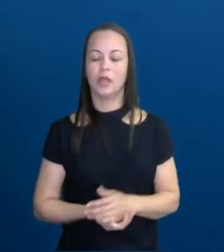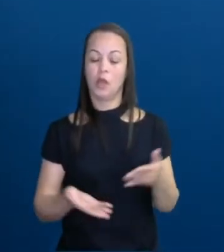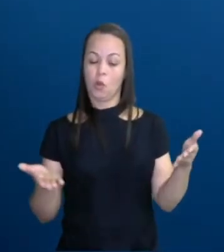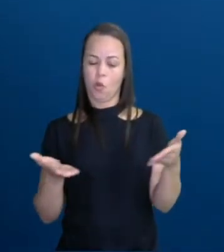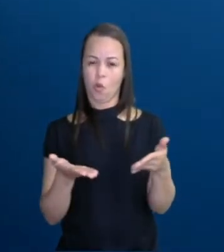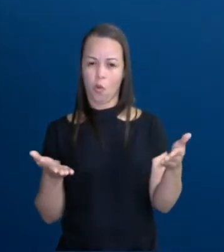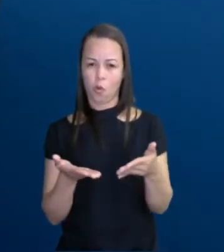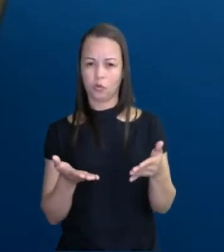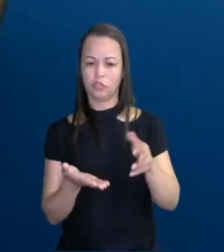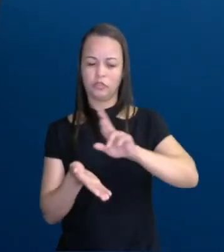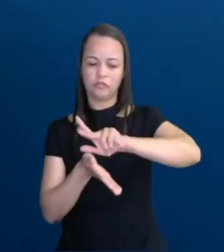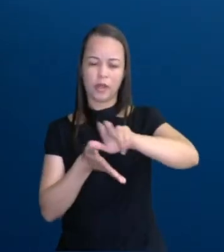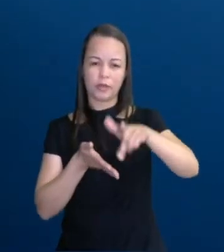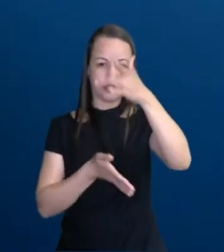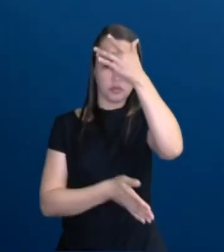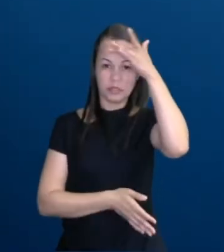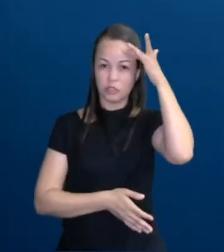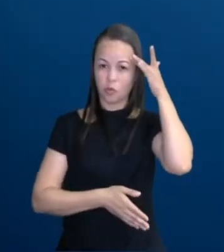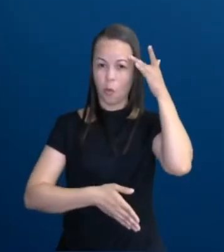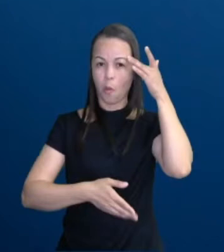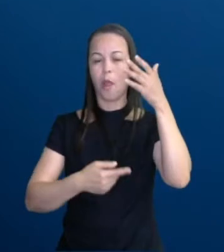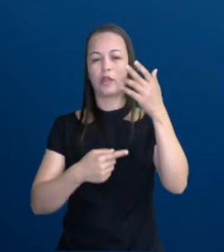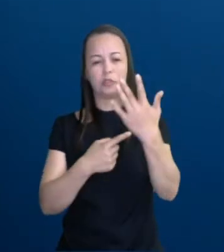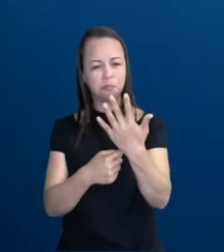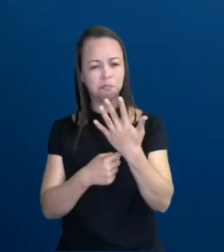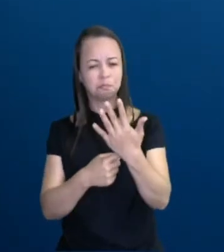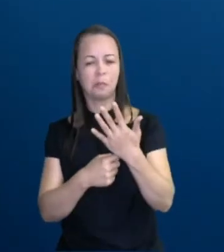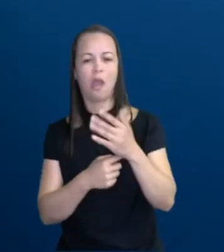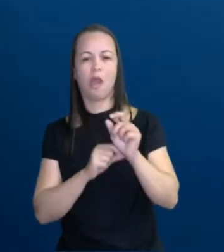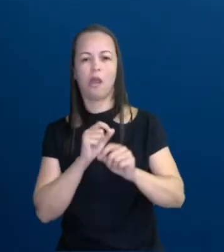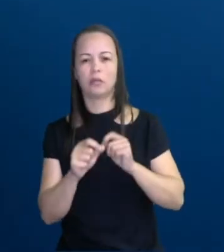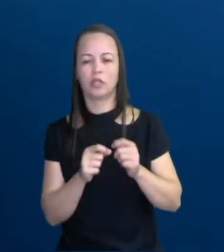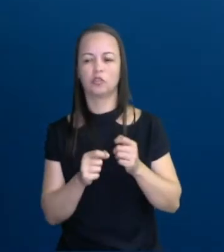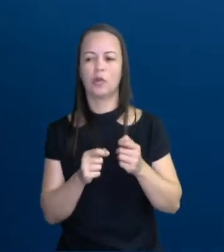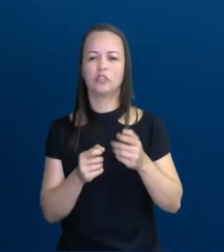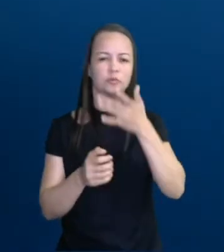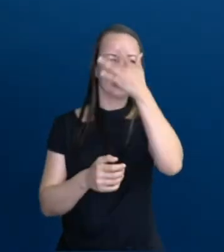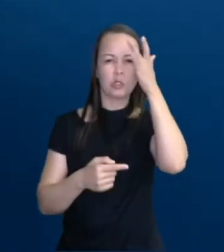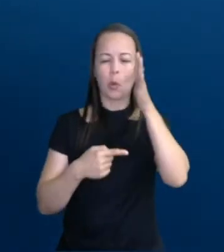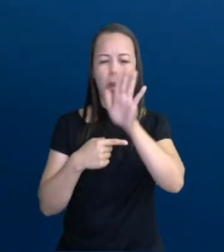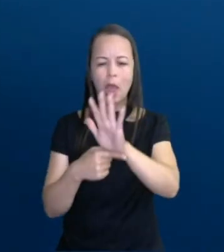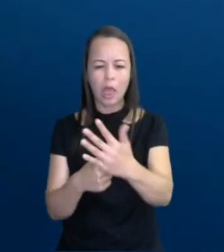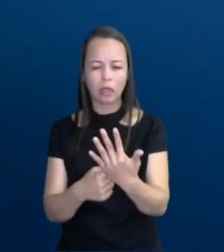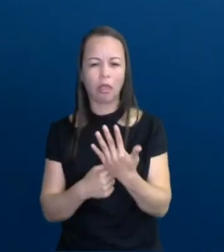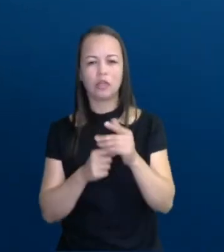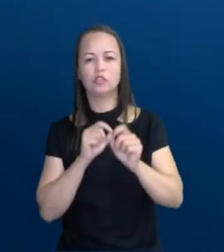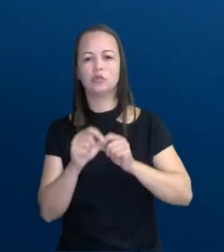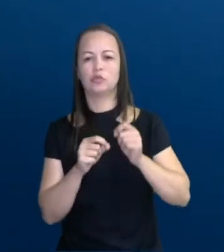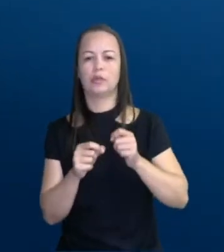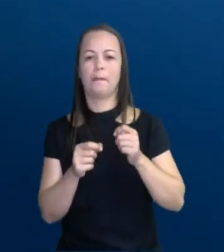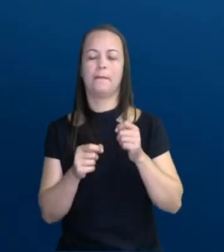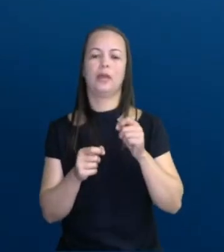Hoje, muitas pessoas pedem ajuda. Quem pede, pede alguma coisa.